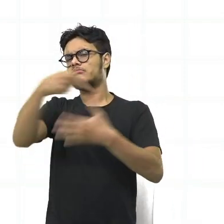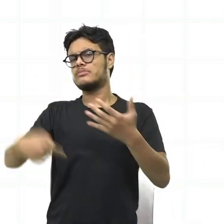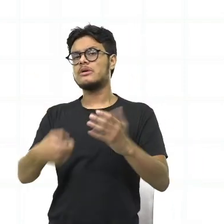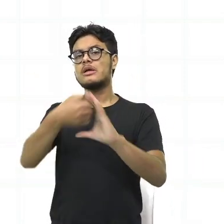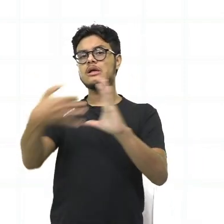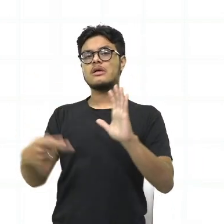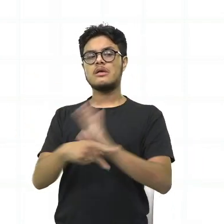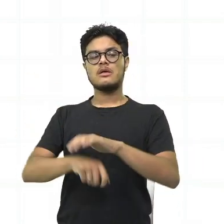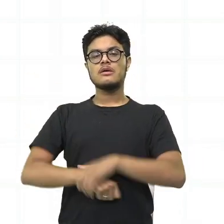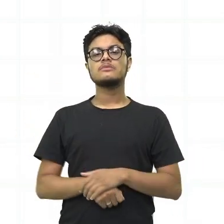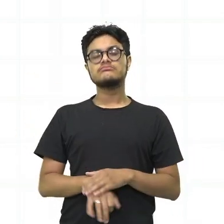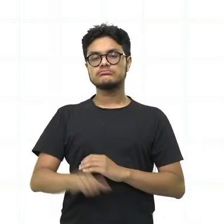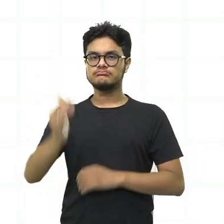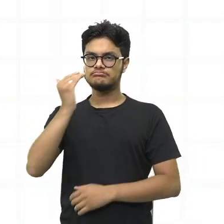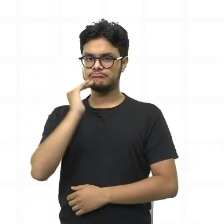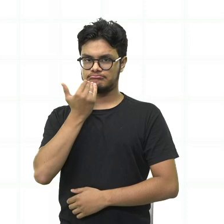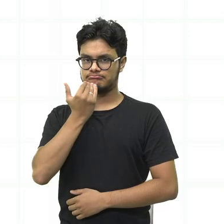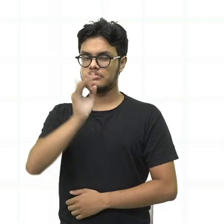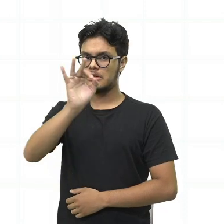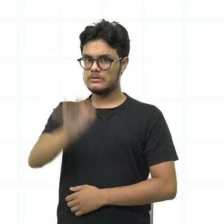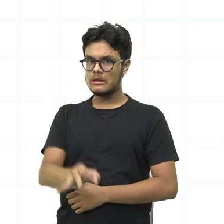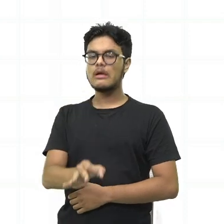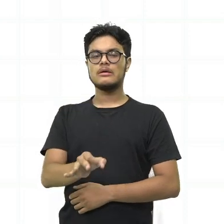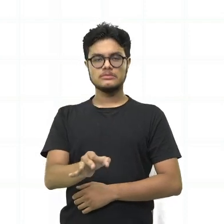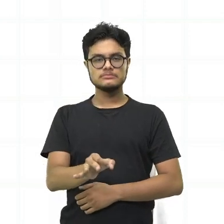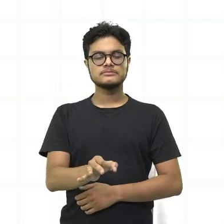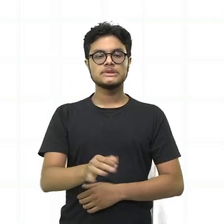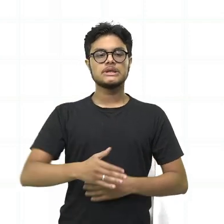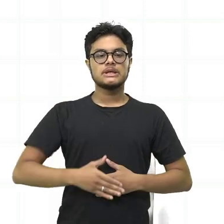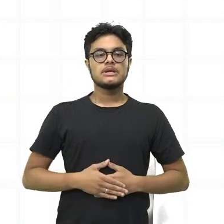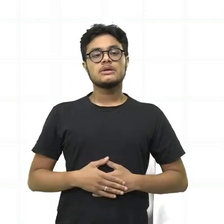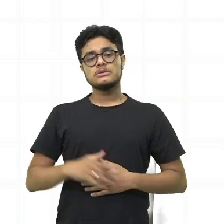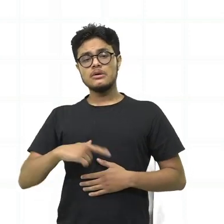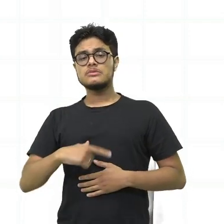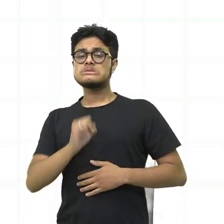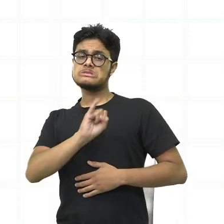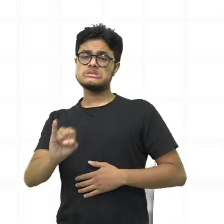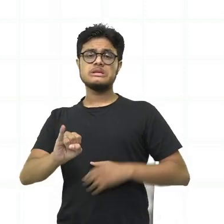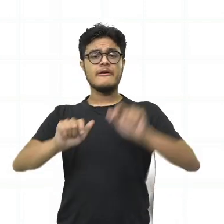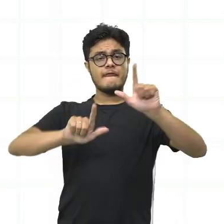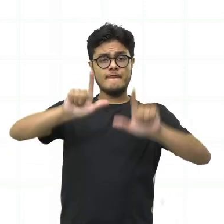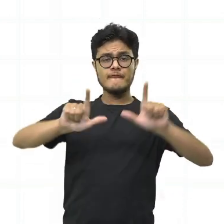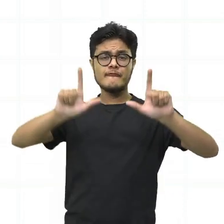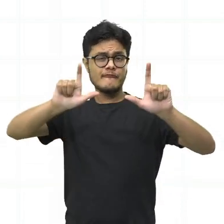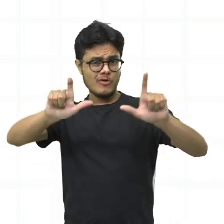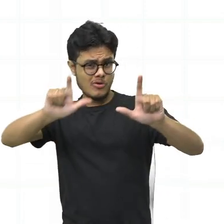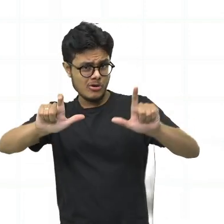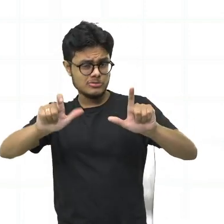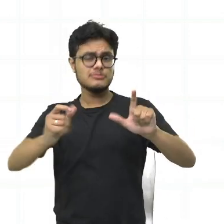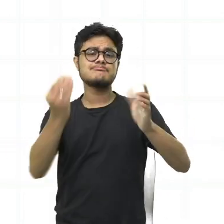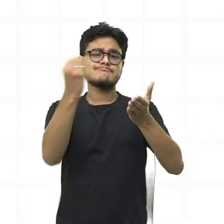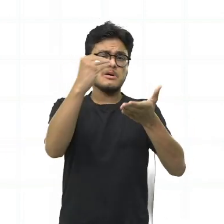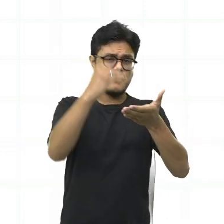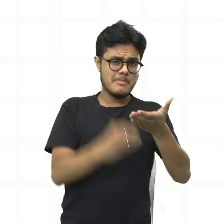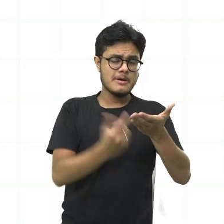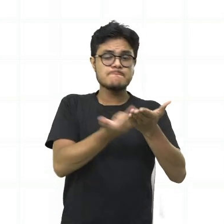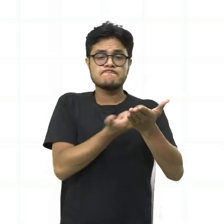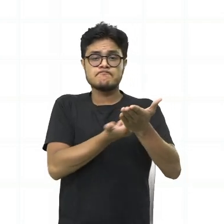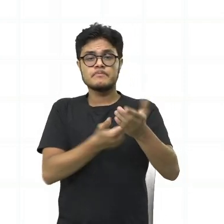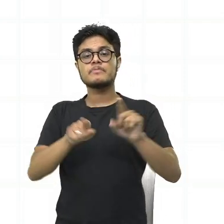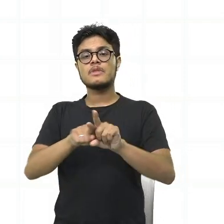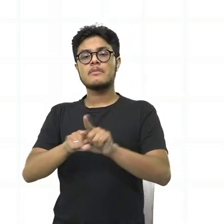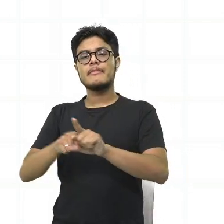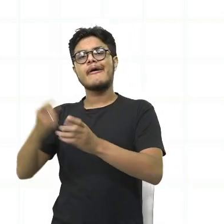já entende quando alguém fala de álbum, é que vai ser de figurinhas, de fotografias, de selos ou figurinhas. Geralmente